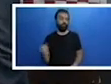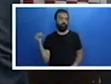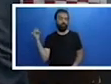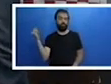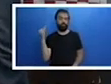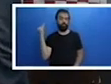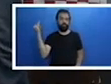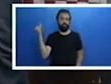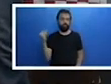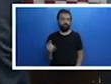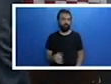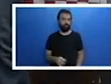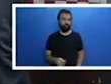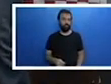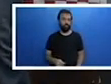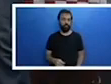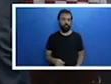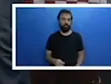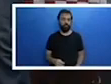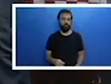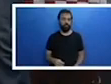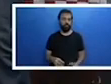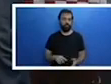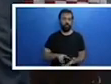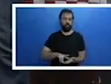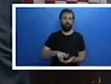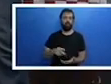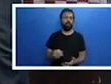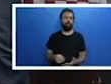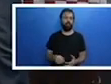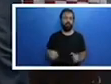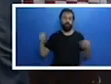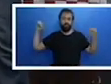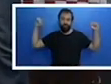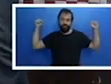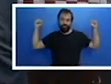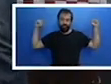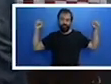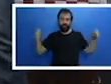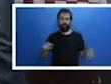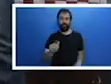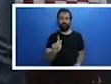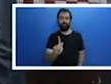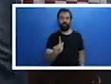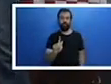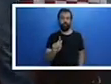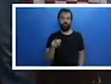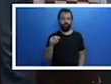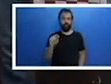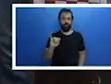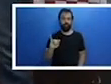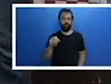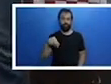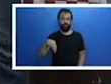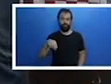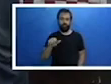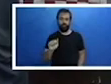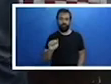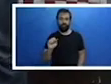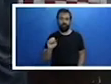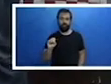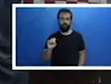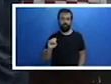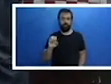aulas de Educação Física, que é o tema de ginástica geral. Você sabe o que é ginástica? Vamos conhecer hoje o que é esse tema.